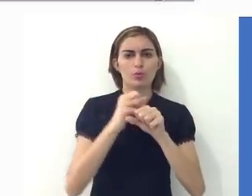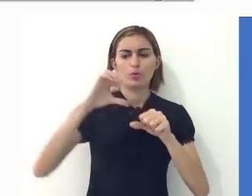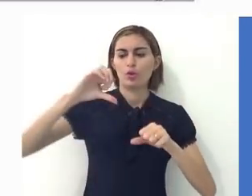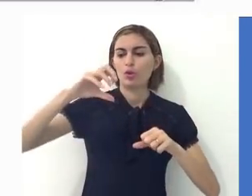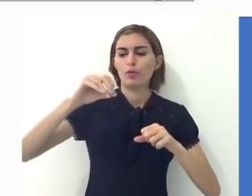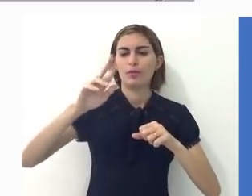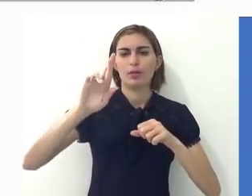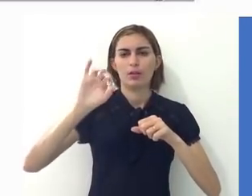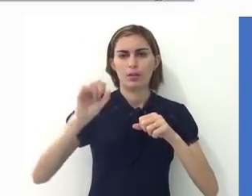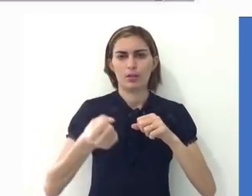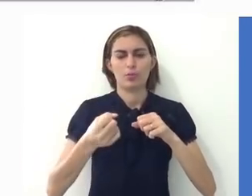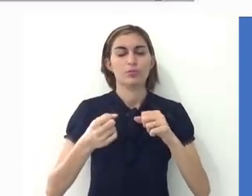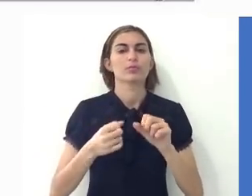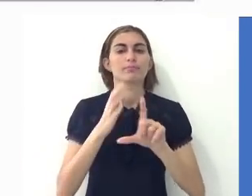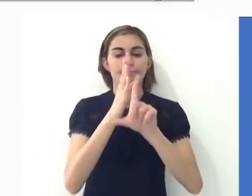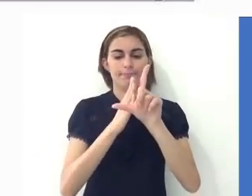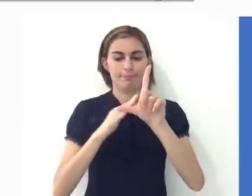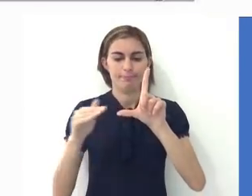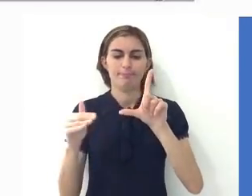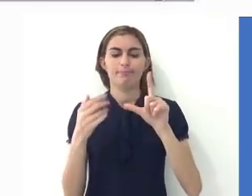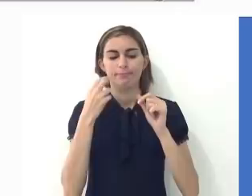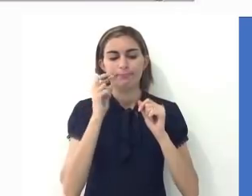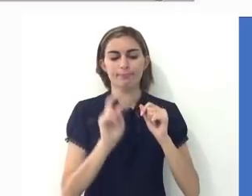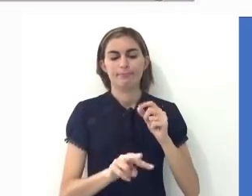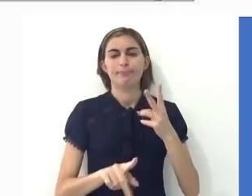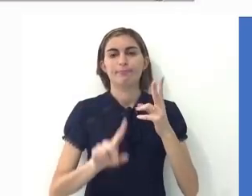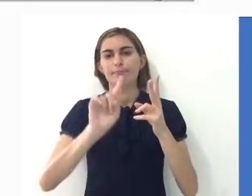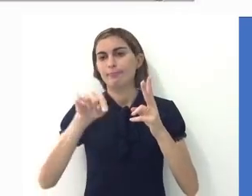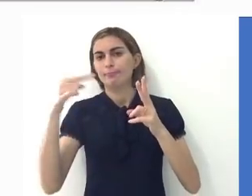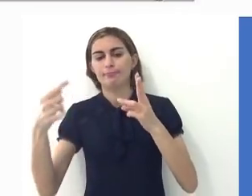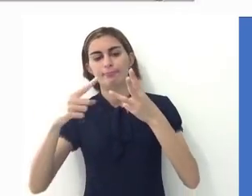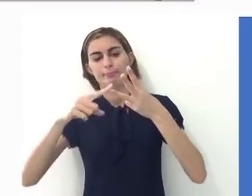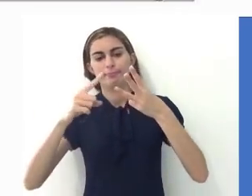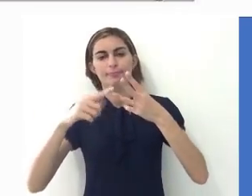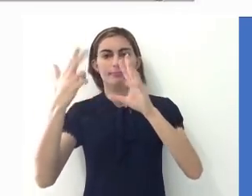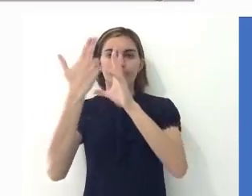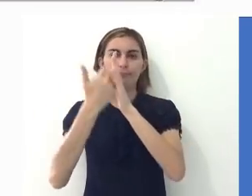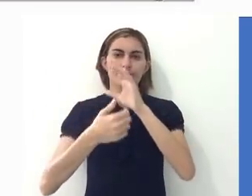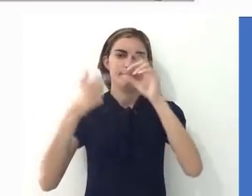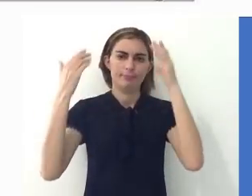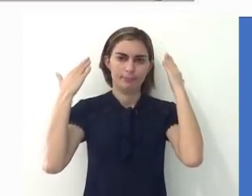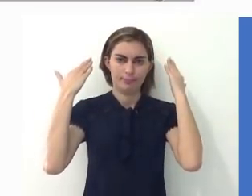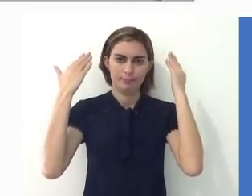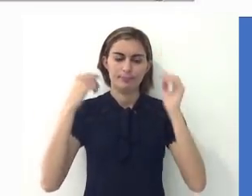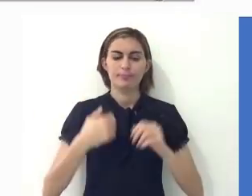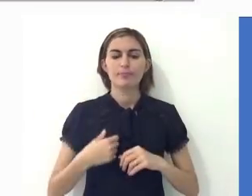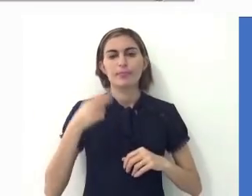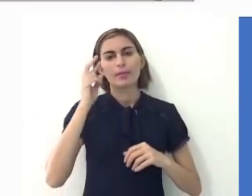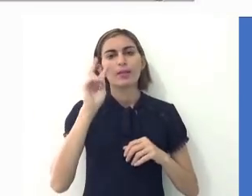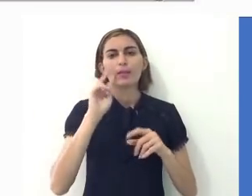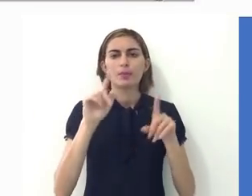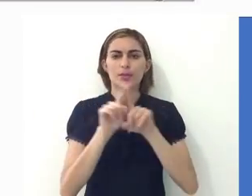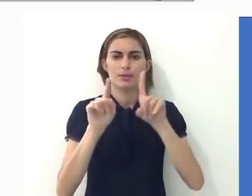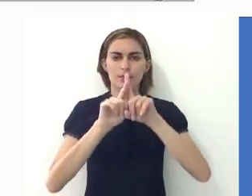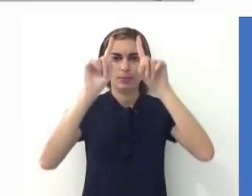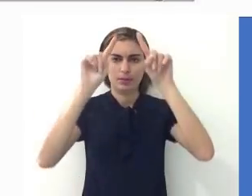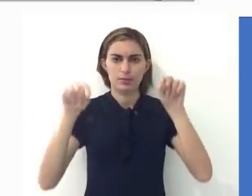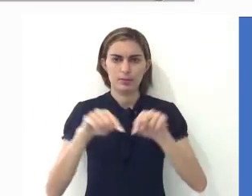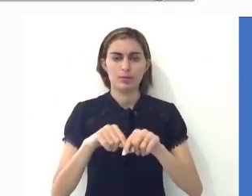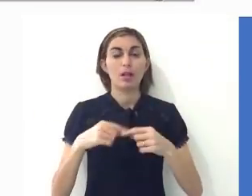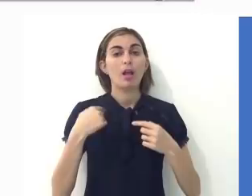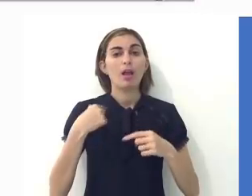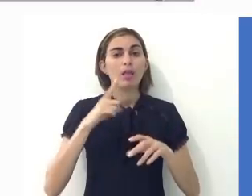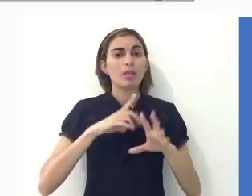medida de 90 graus, dois ângulos retos, como você observa aí. E o trapézio escaleno, lembrando também de triângulo